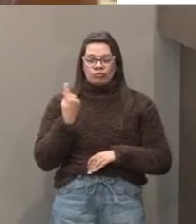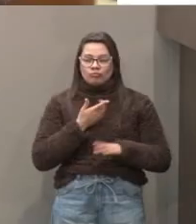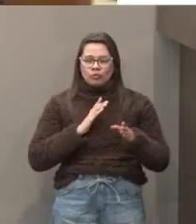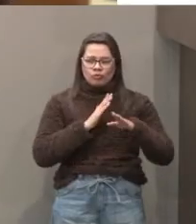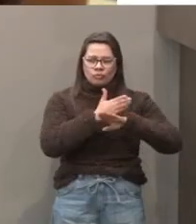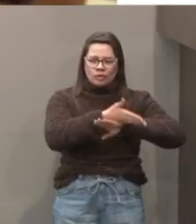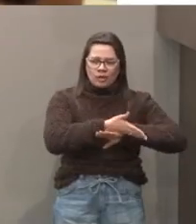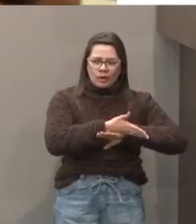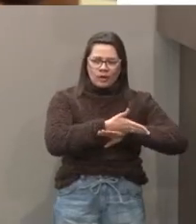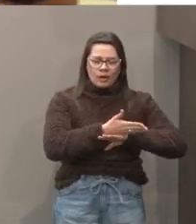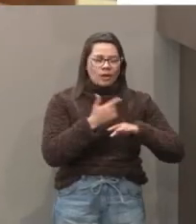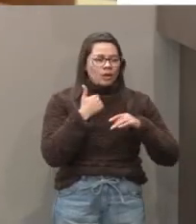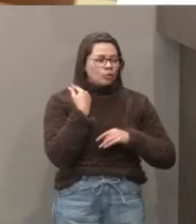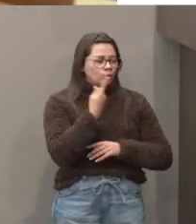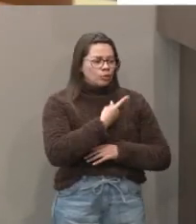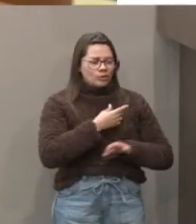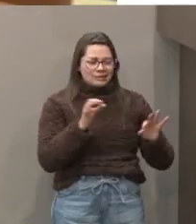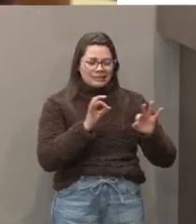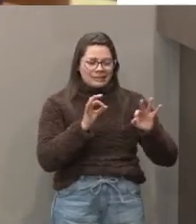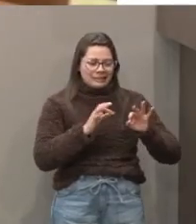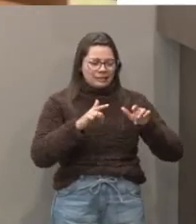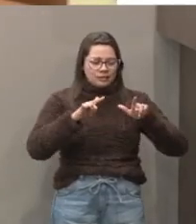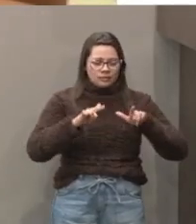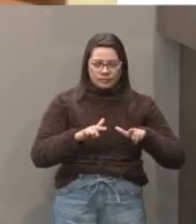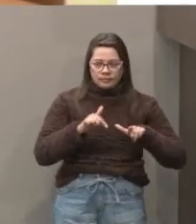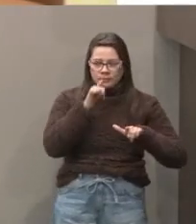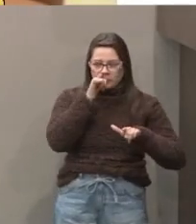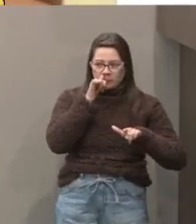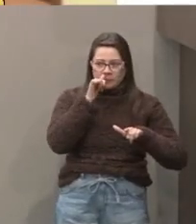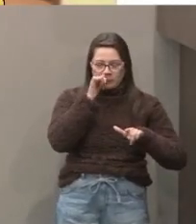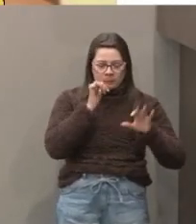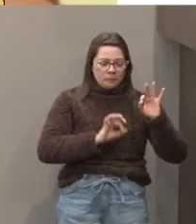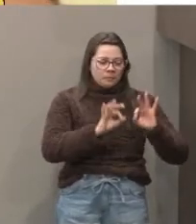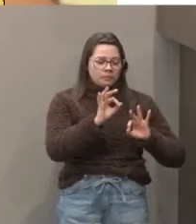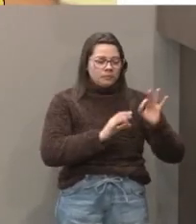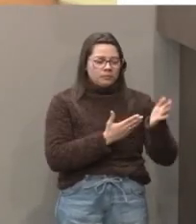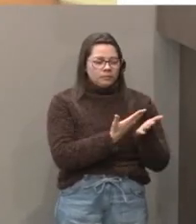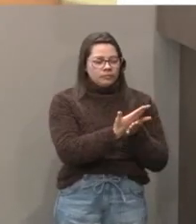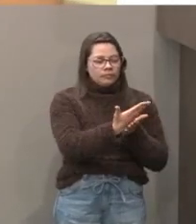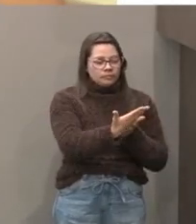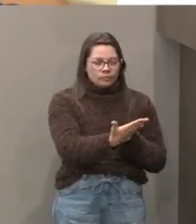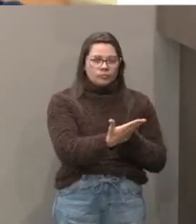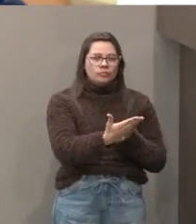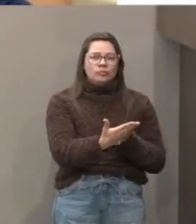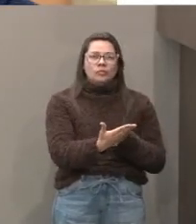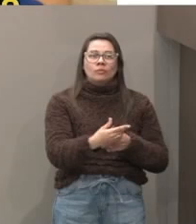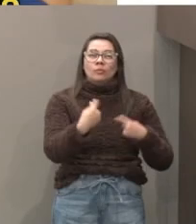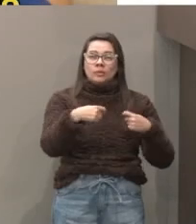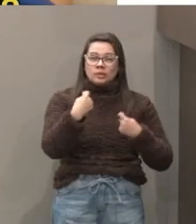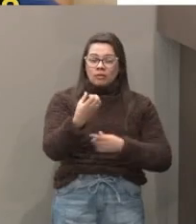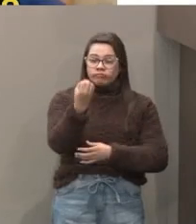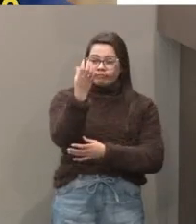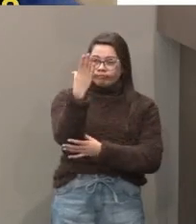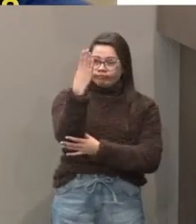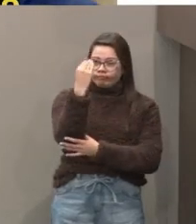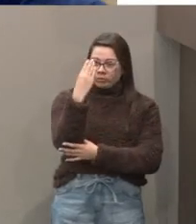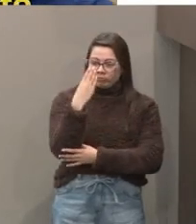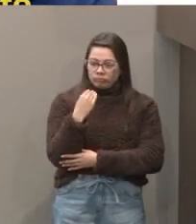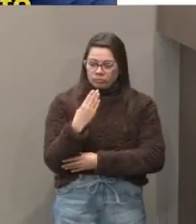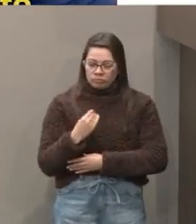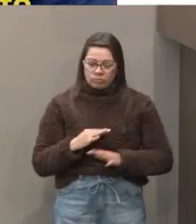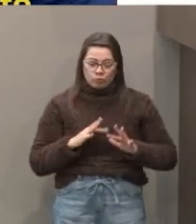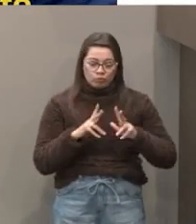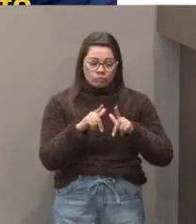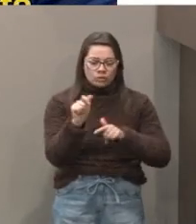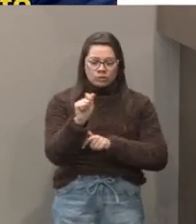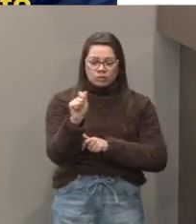a gente não sai para local nenhum, a gente tem todo um atendimento, desde uma ressonância, um raio-x, é tudo automático e rápido,